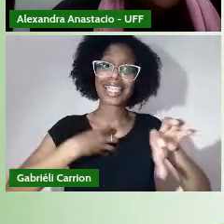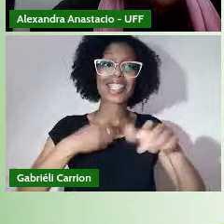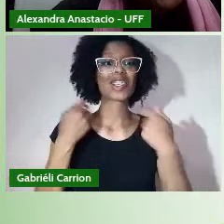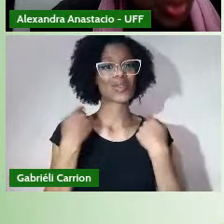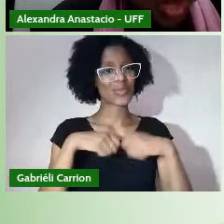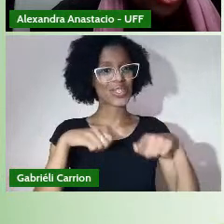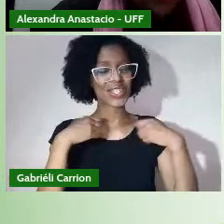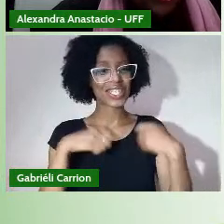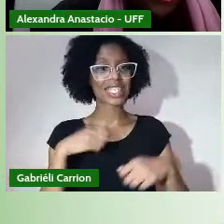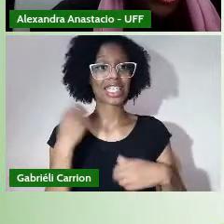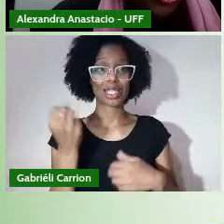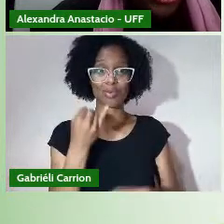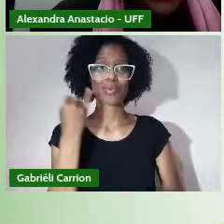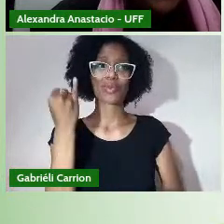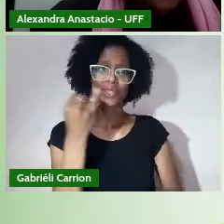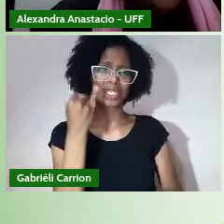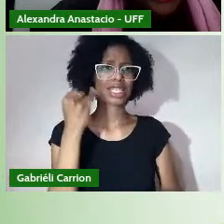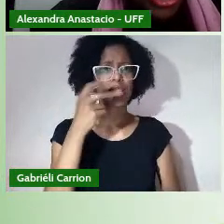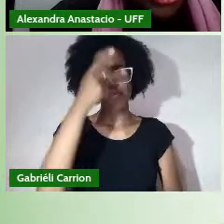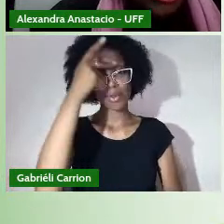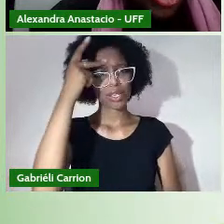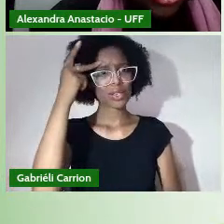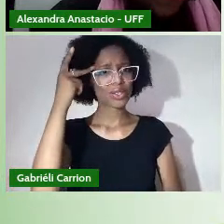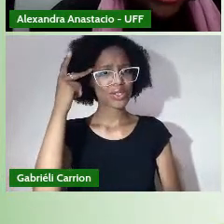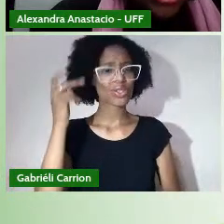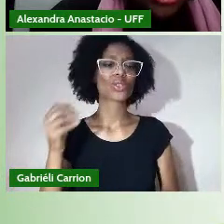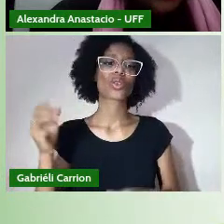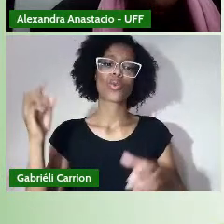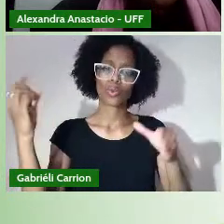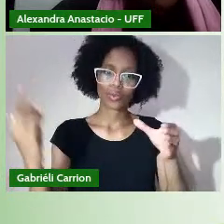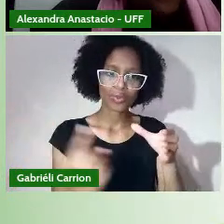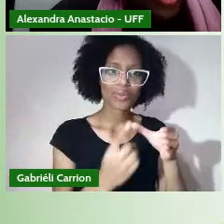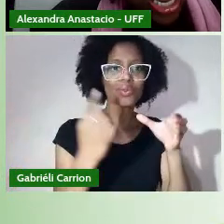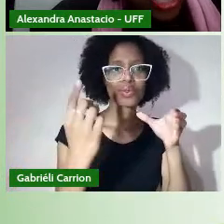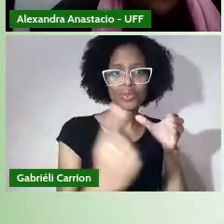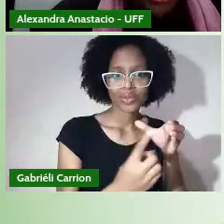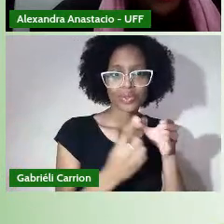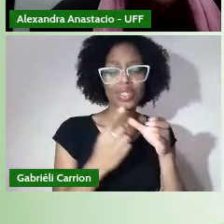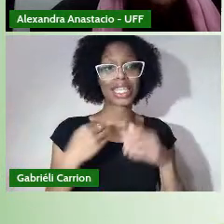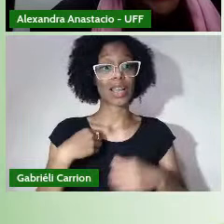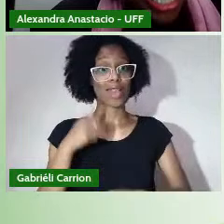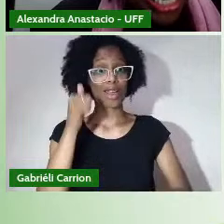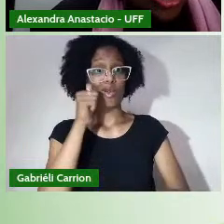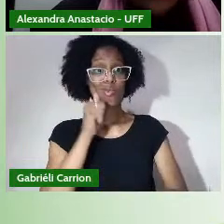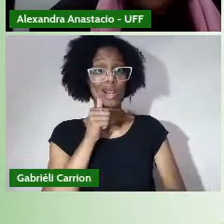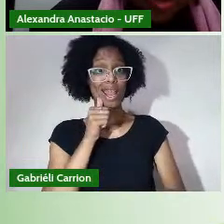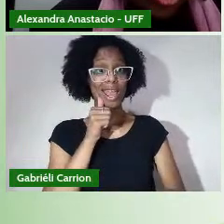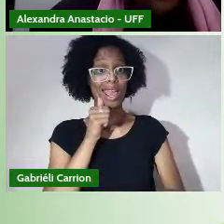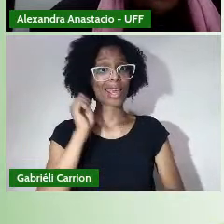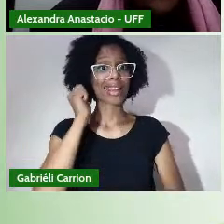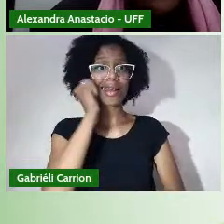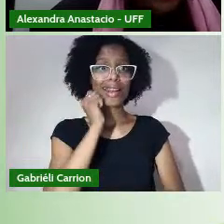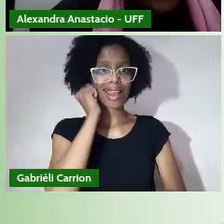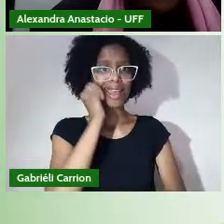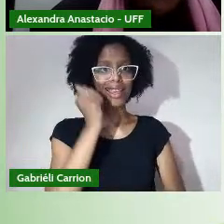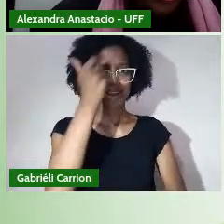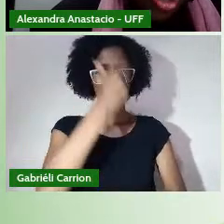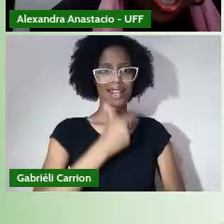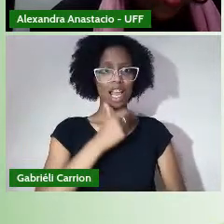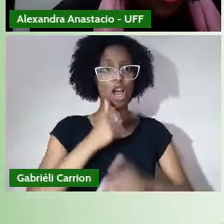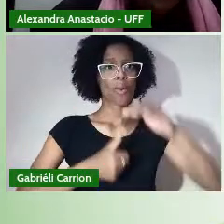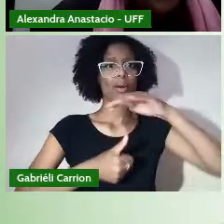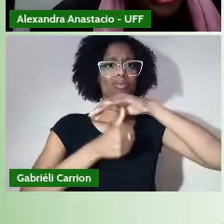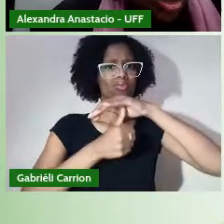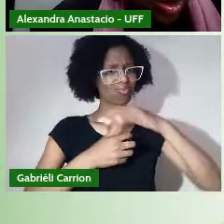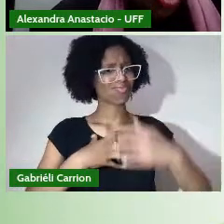empatia para que a gente inclua mais pessoas. Então, estar aqui presente também como mulher pró-reitora negra é bastante importante para mim, é